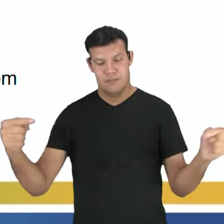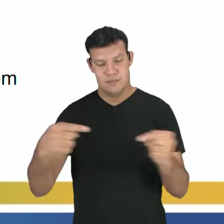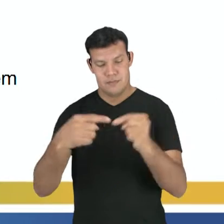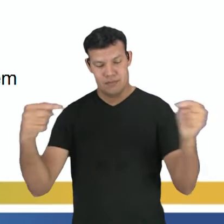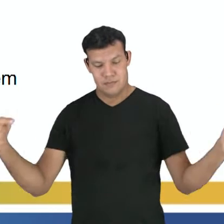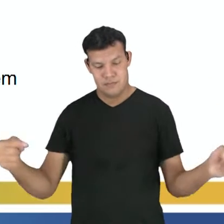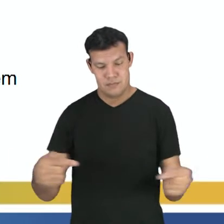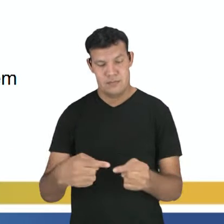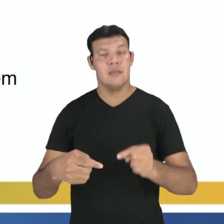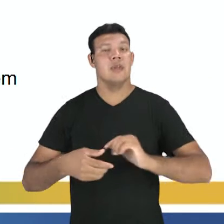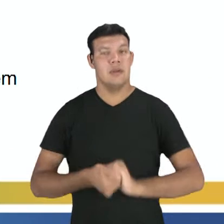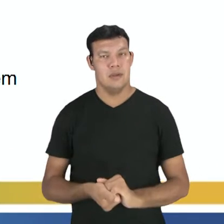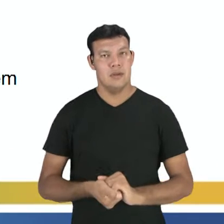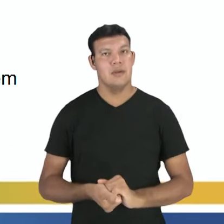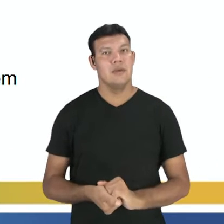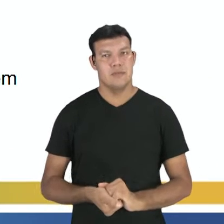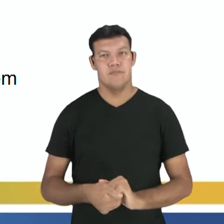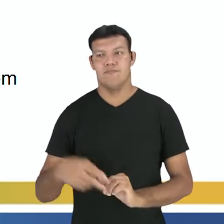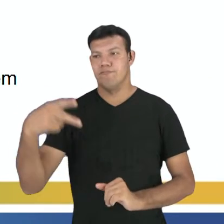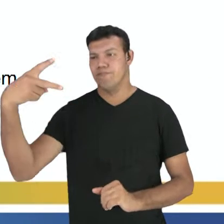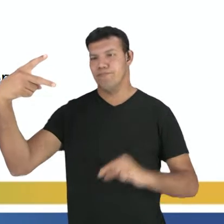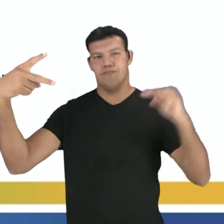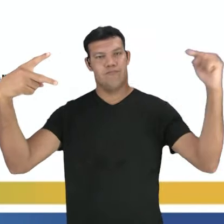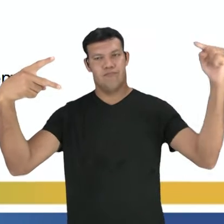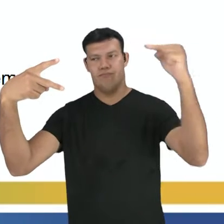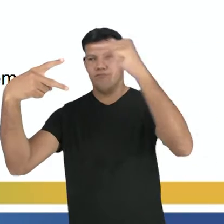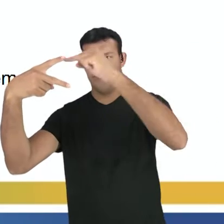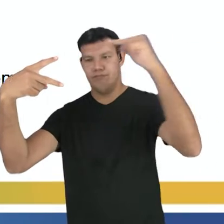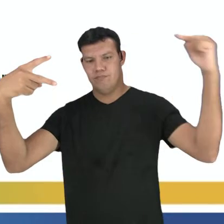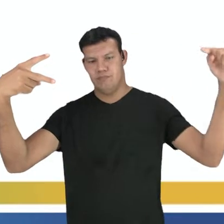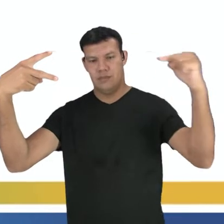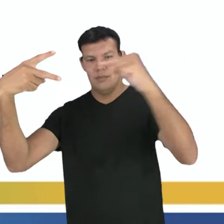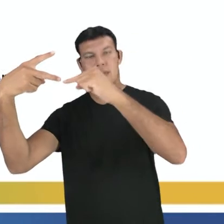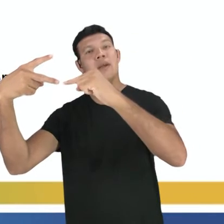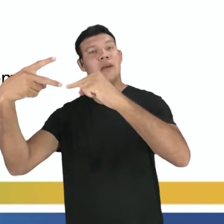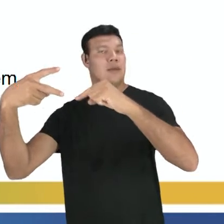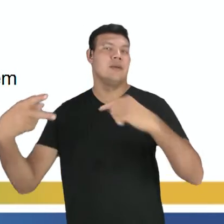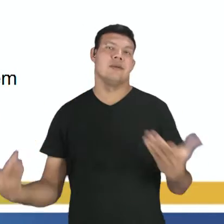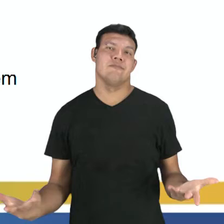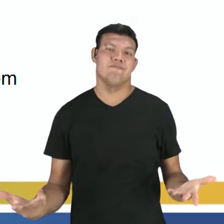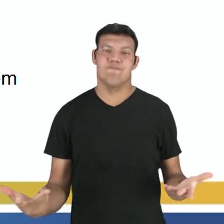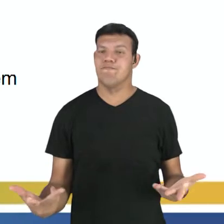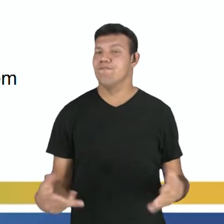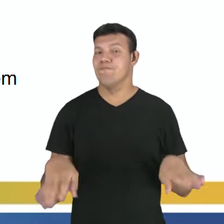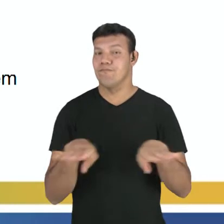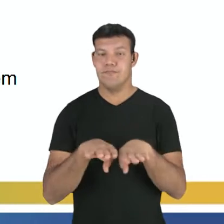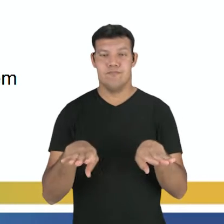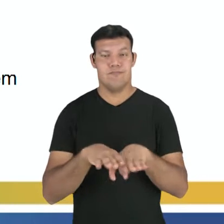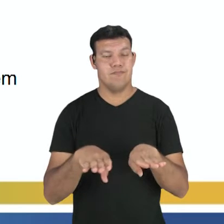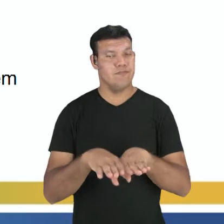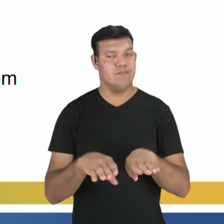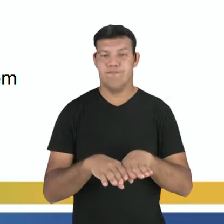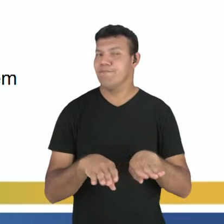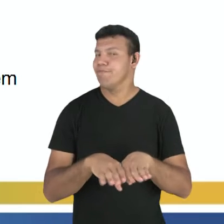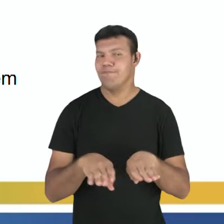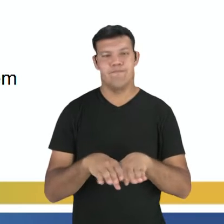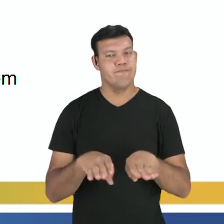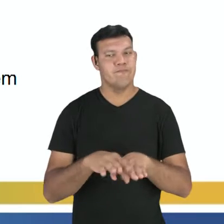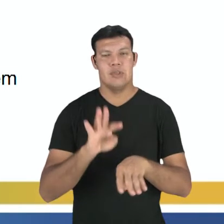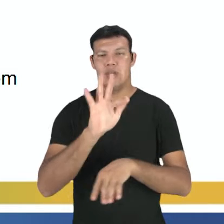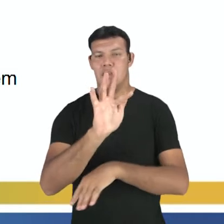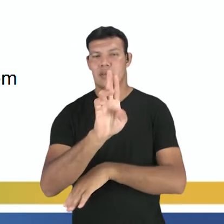dois pontos distintos no conjunto B. Então aí, ó, também não é